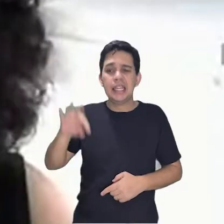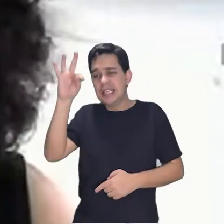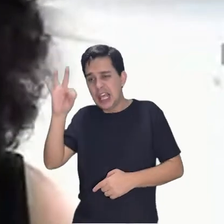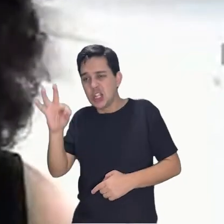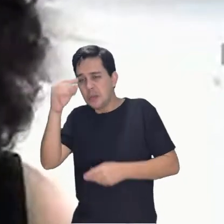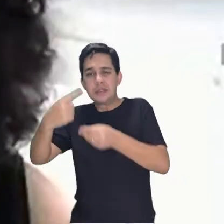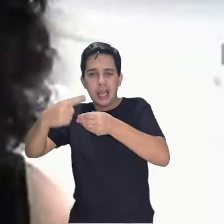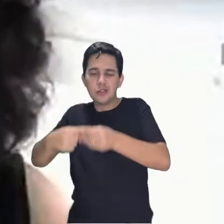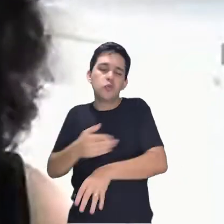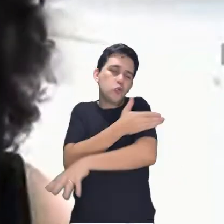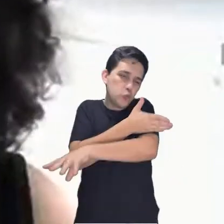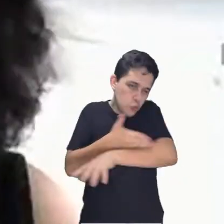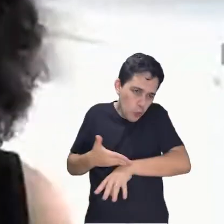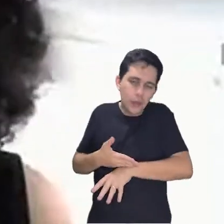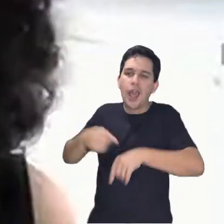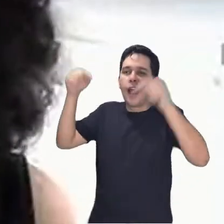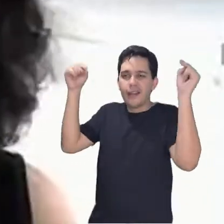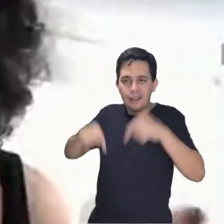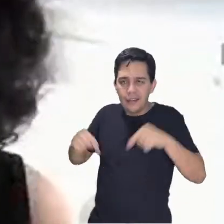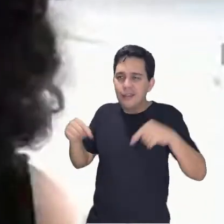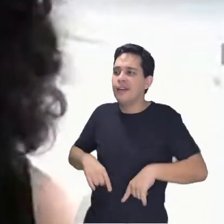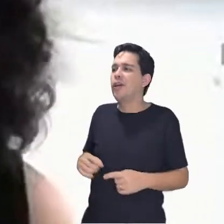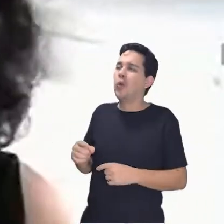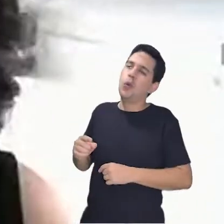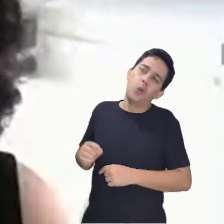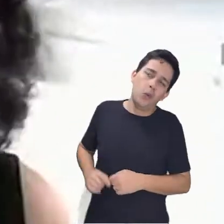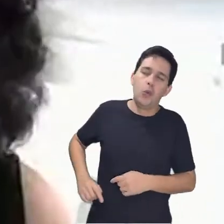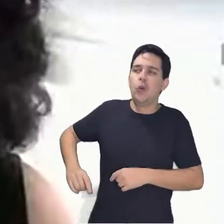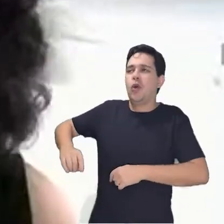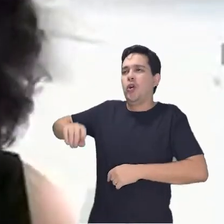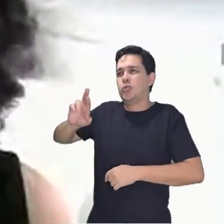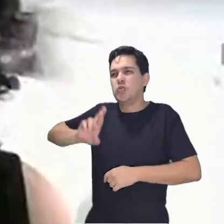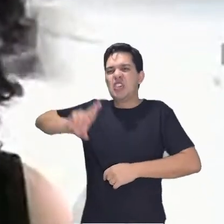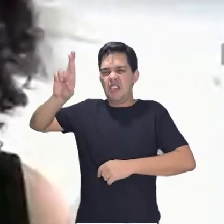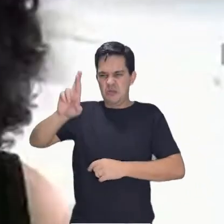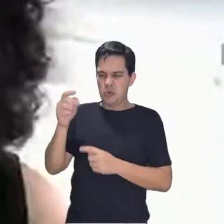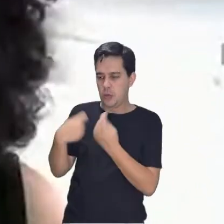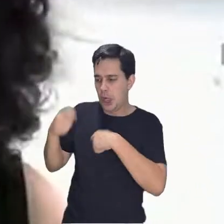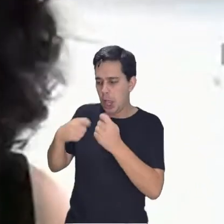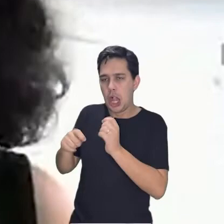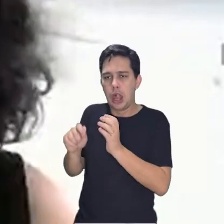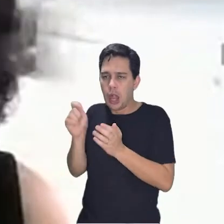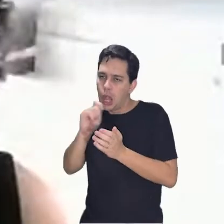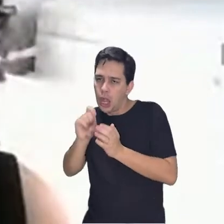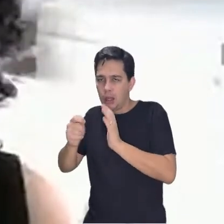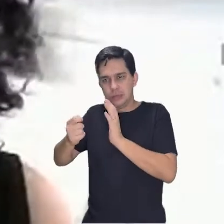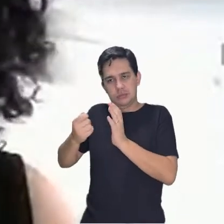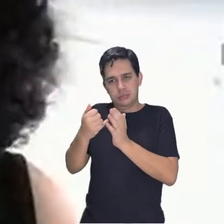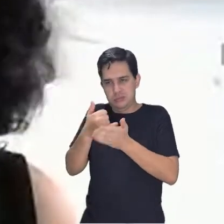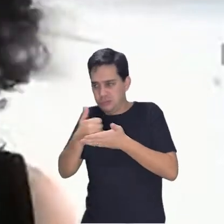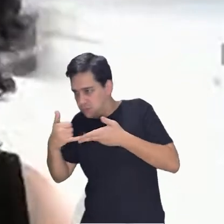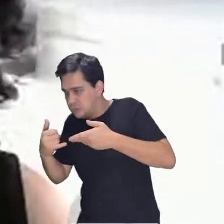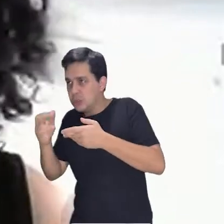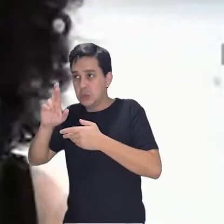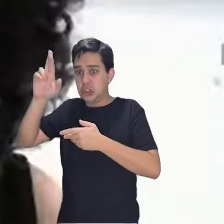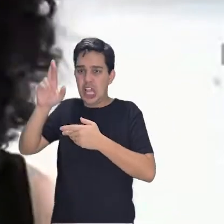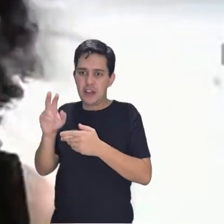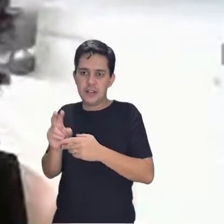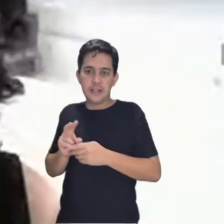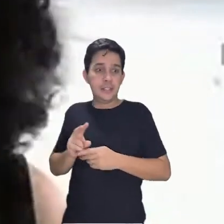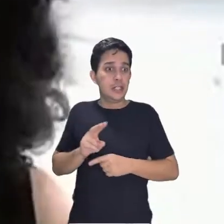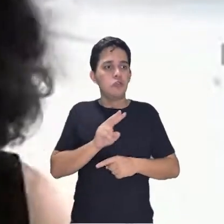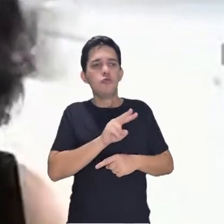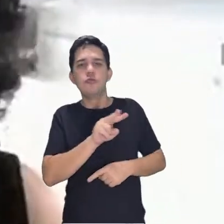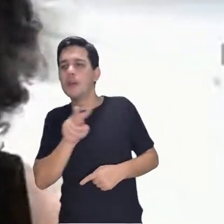outros lugares. Os traficantes, ou pelos desafetos do próprio tráfico, ou então porque quererem, tem